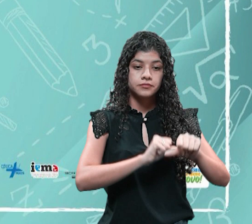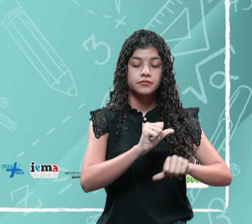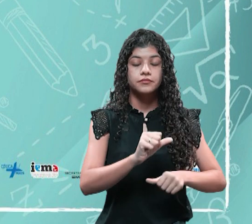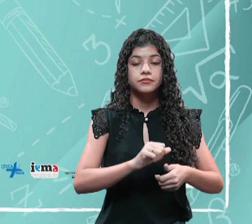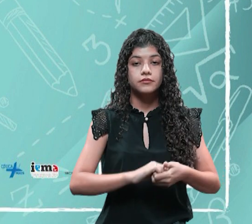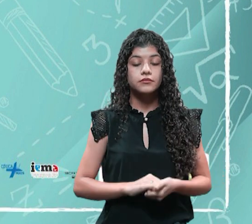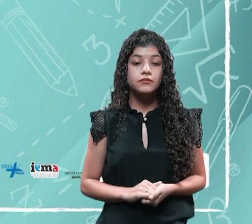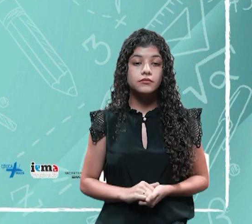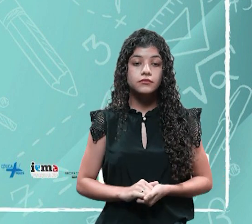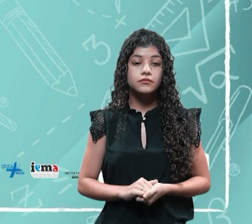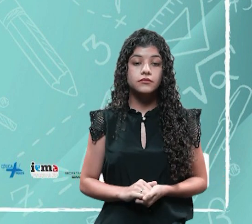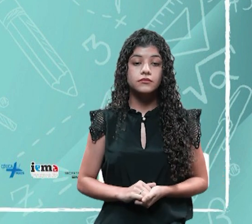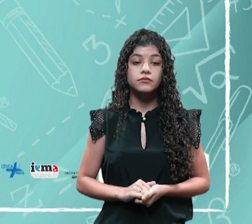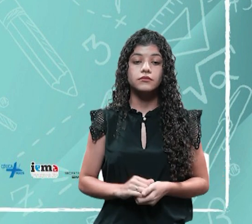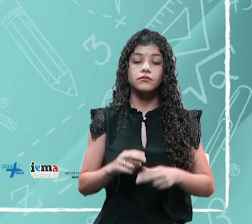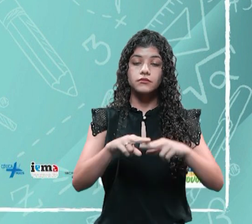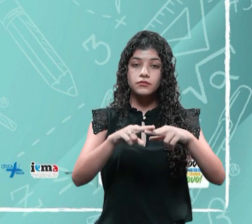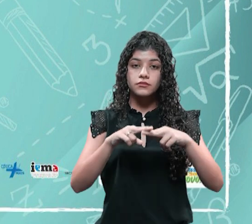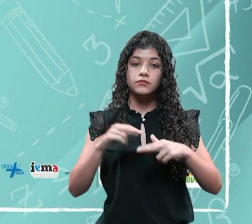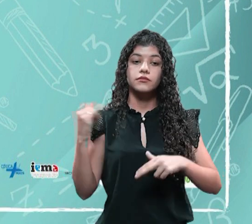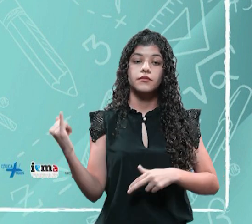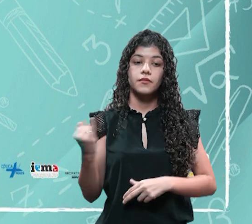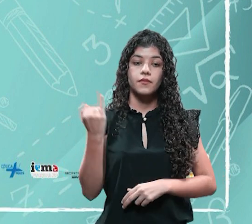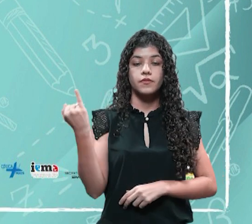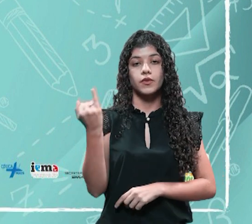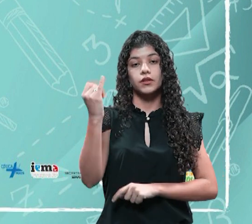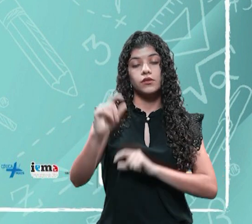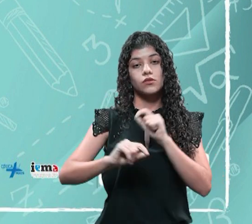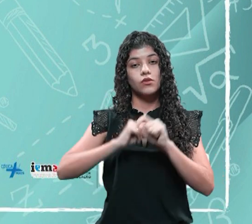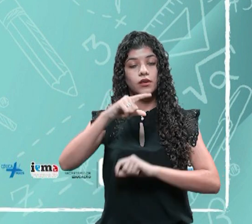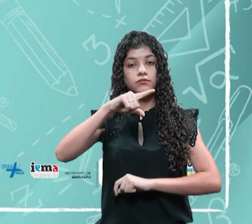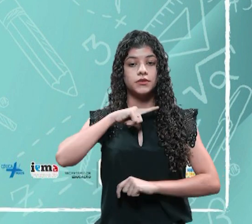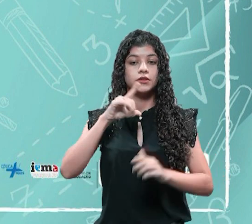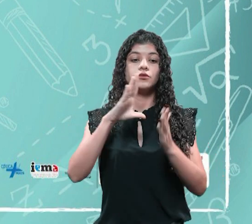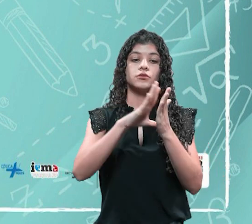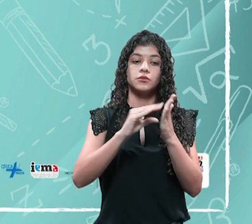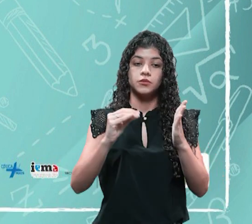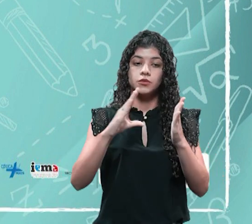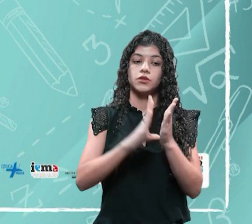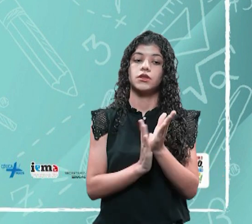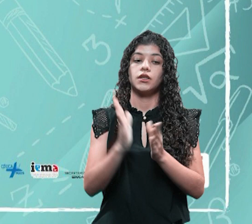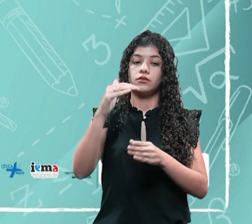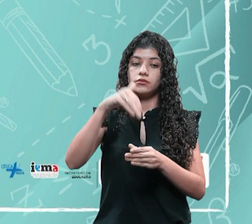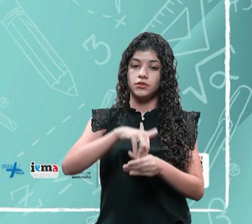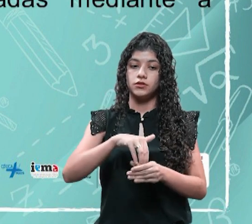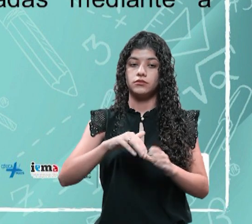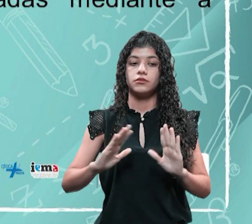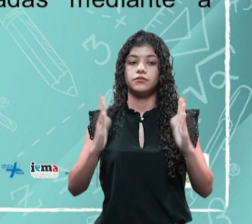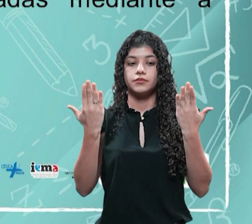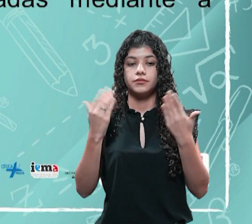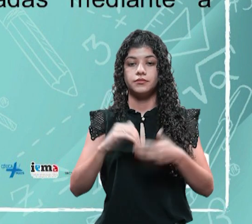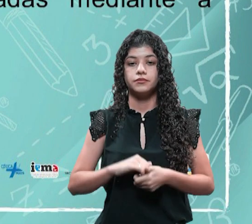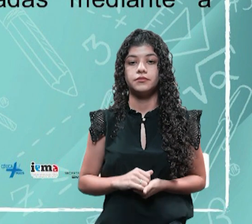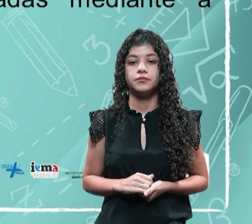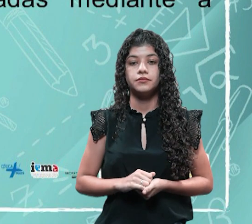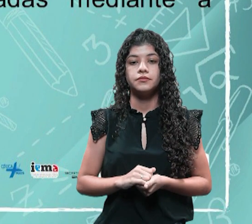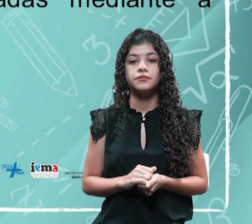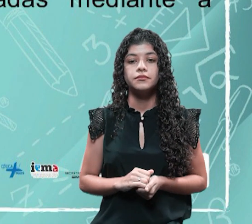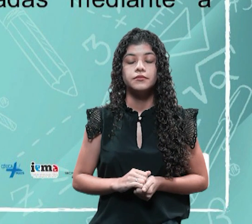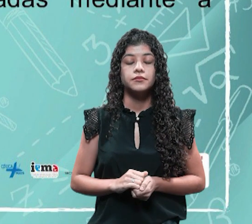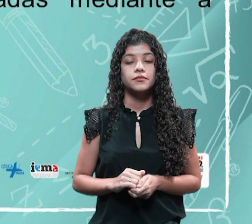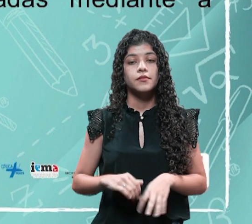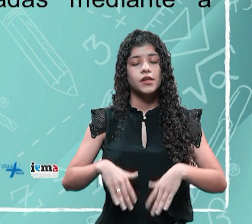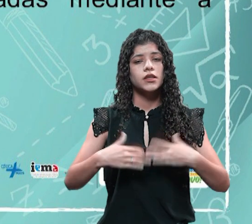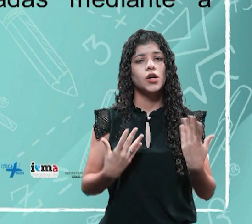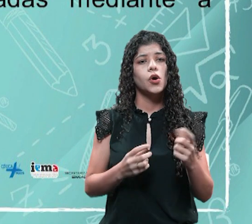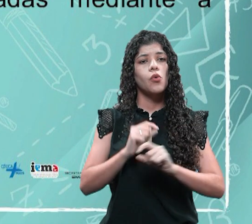alguma coisa. Então, por isso que é importante ter um modelo de cronograma dentro do nosso evento. Então, o que seria